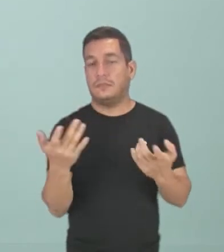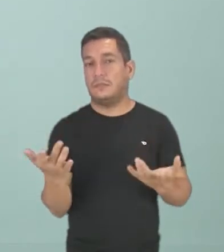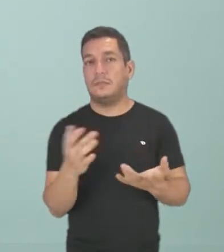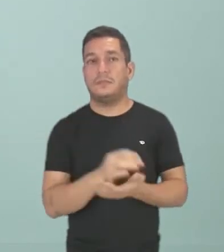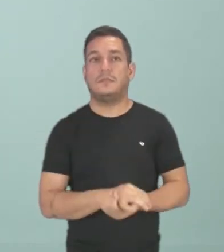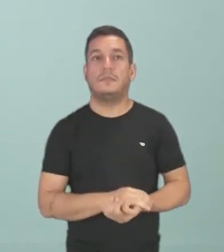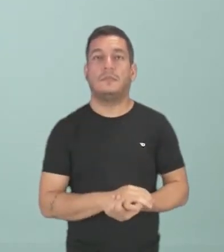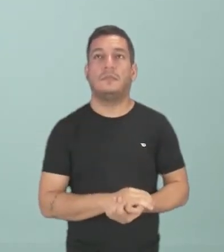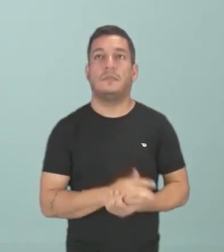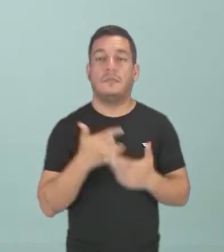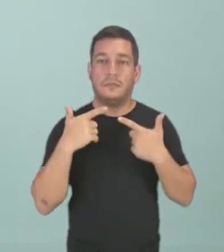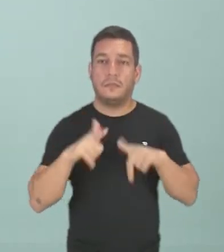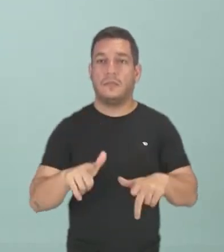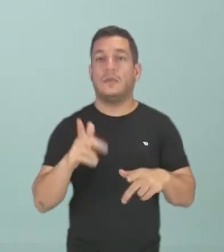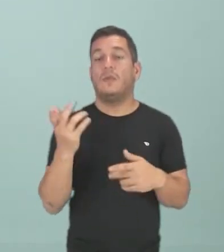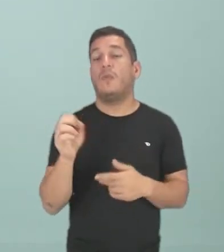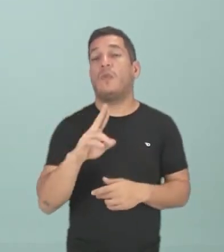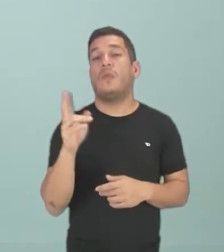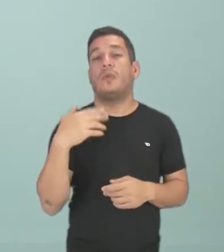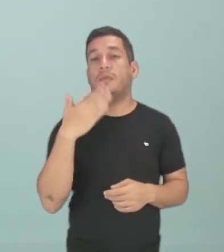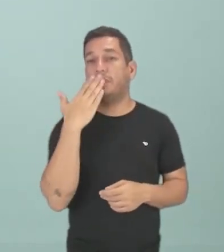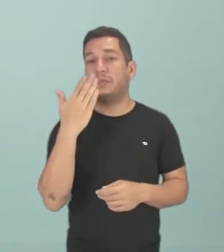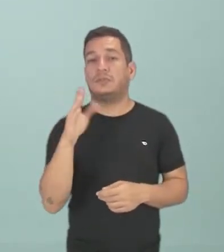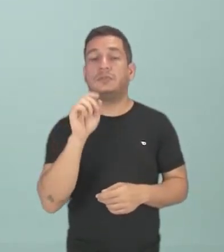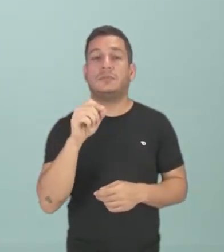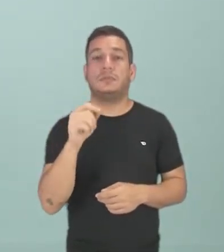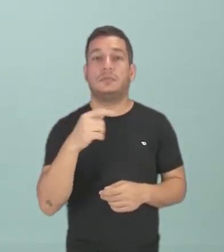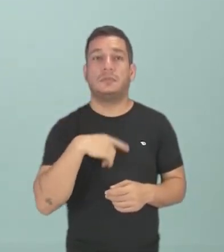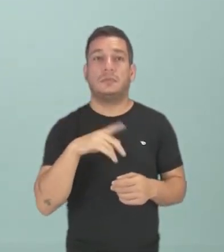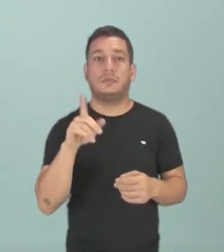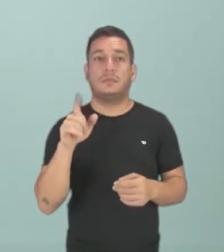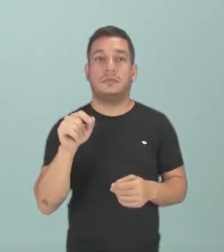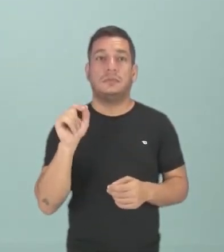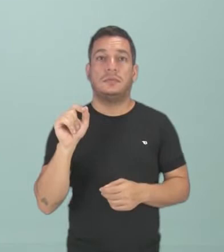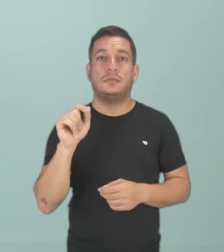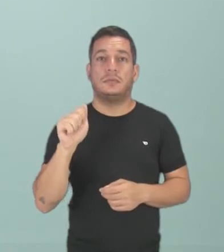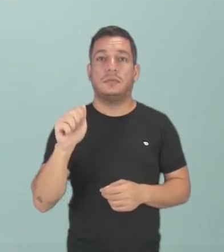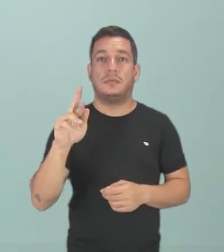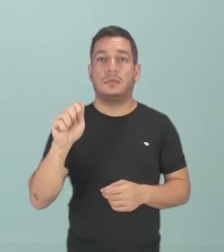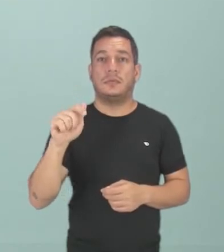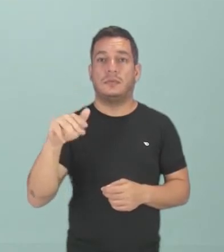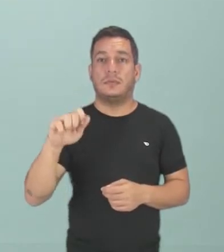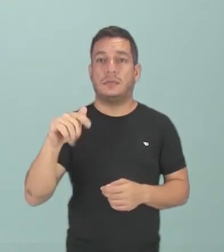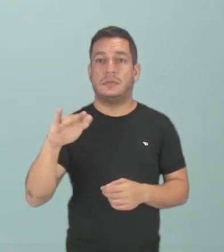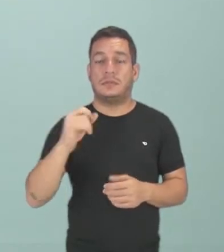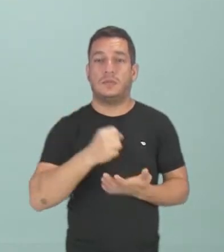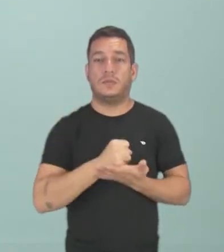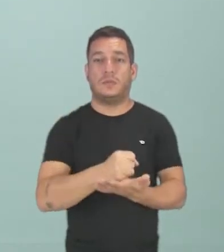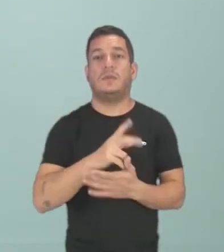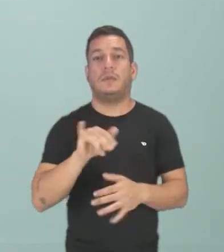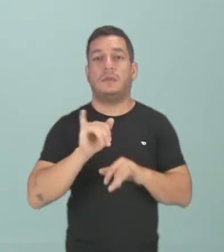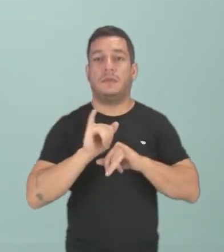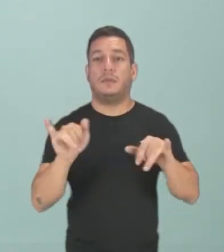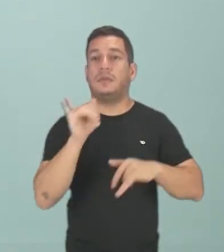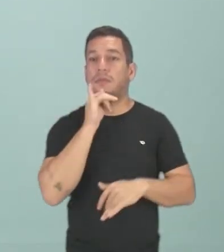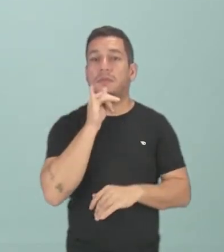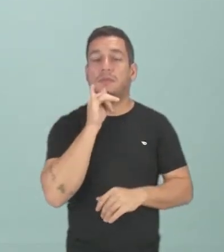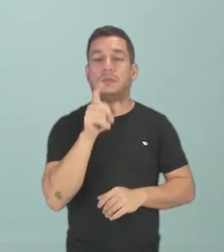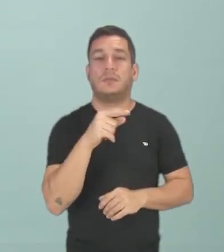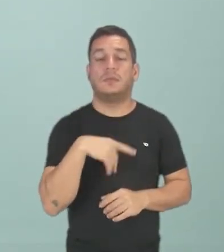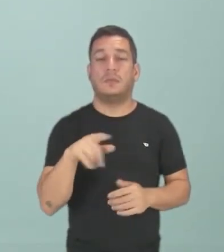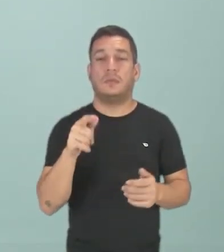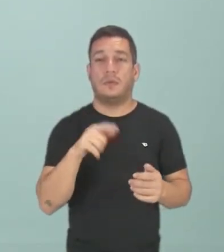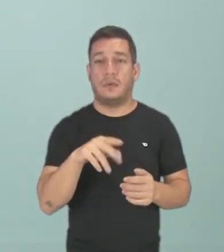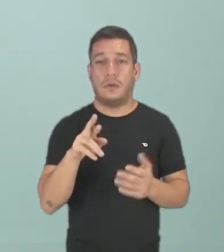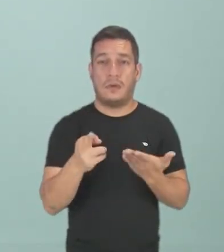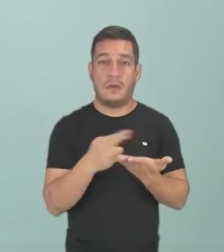Tá? A não ser que seja um pedido de diagramação do suporte onde ele vai ser publicado. Por exemplo, uma